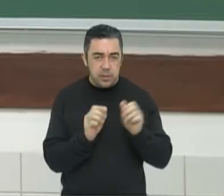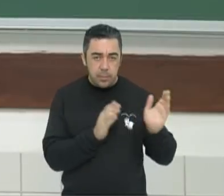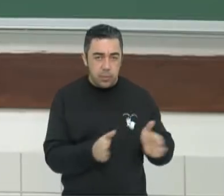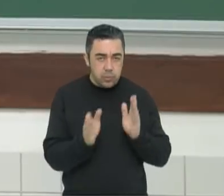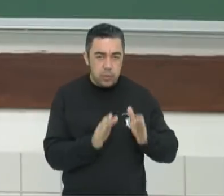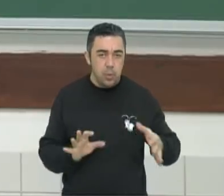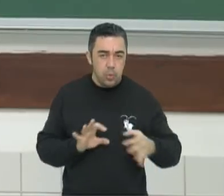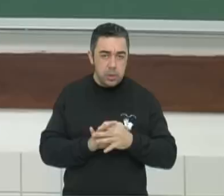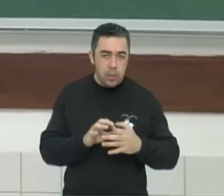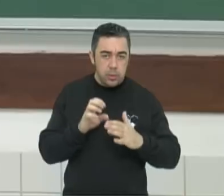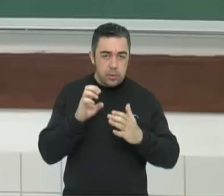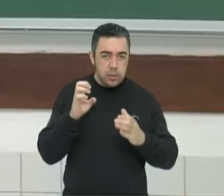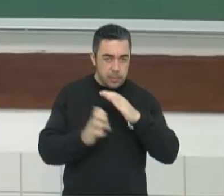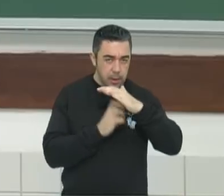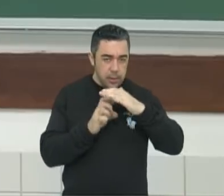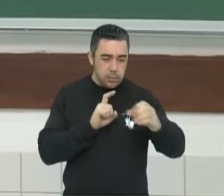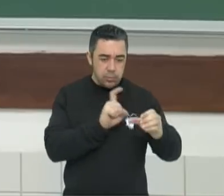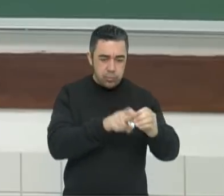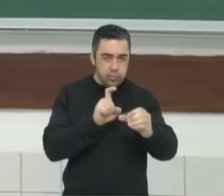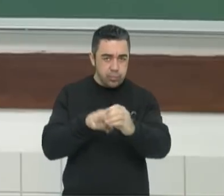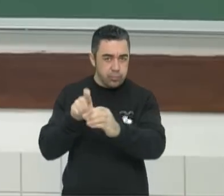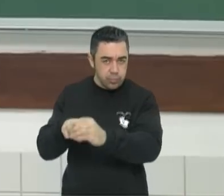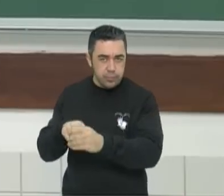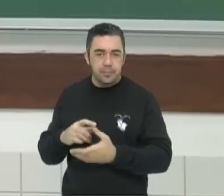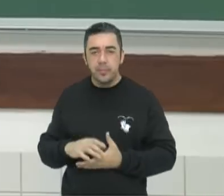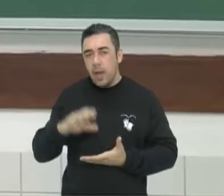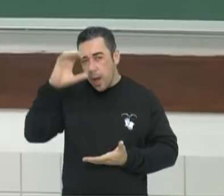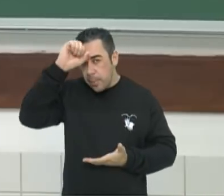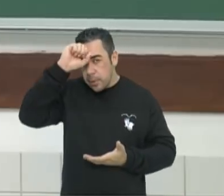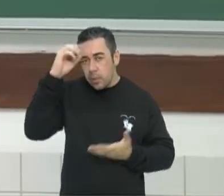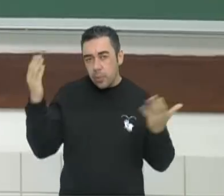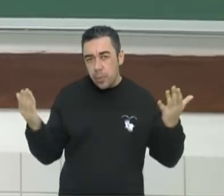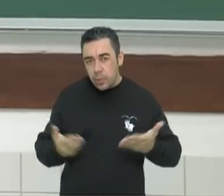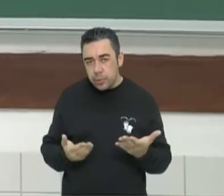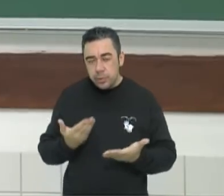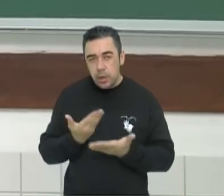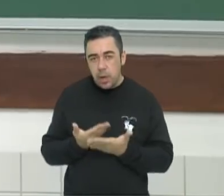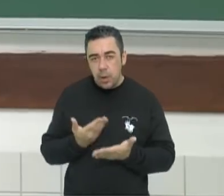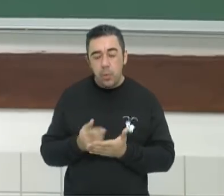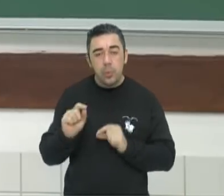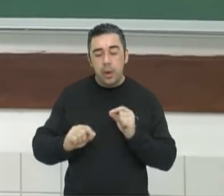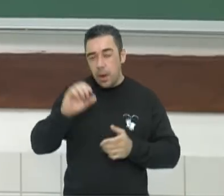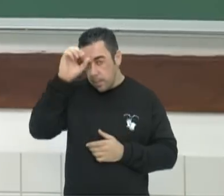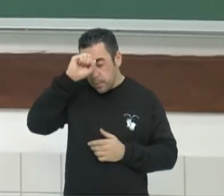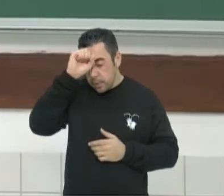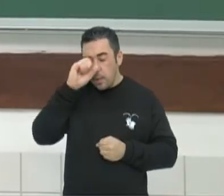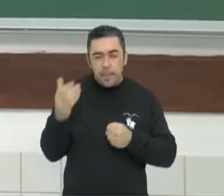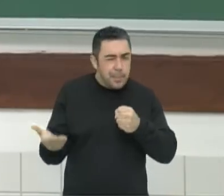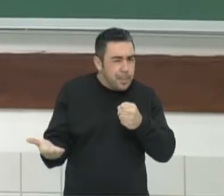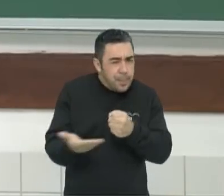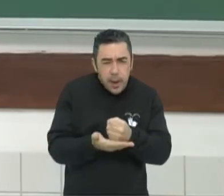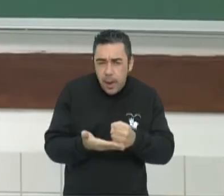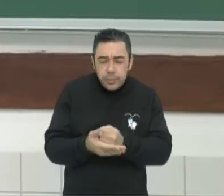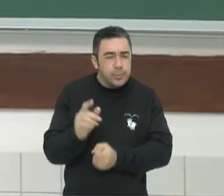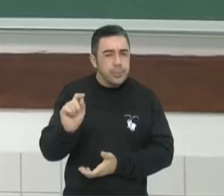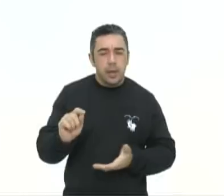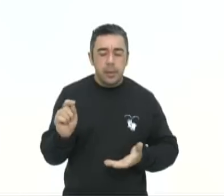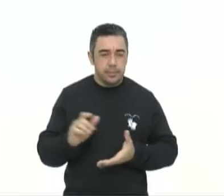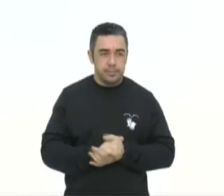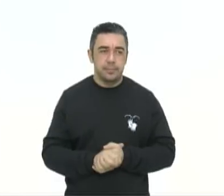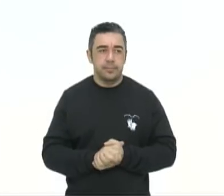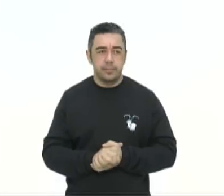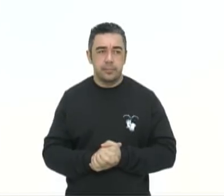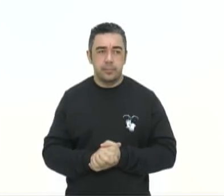de empresas. E agora, o que nós aprendemos na aula de hoje? Então, nós aprendemos basicamente o que, gente? Olha